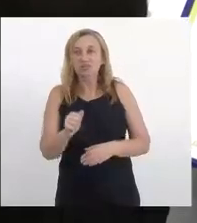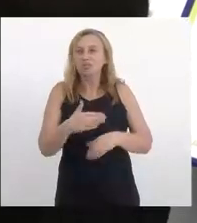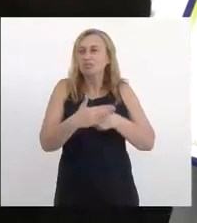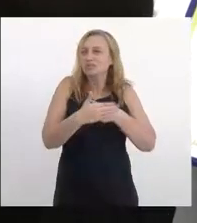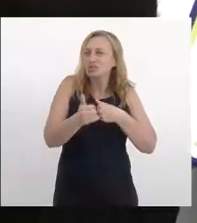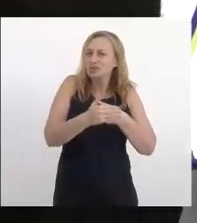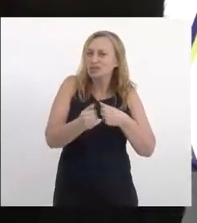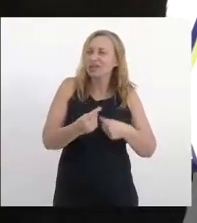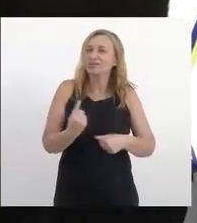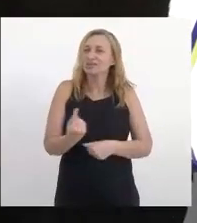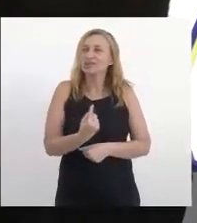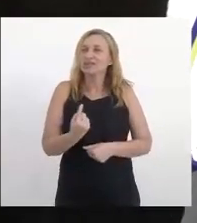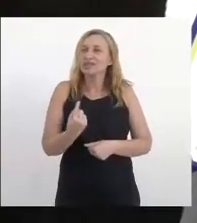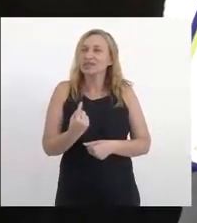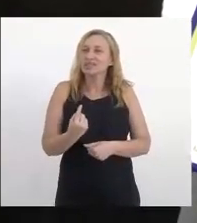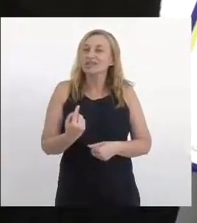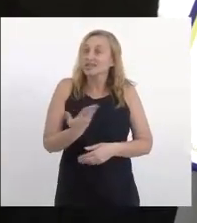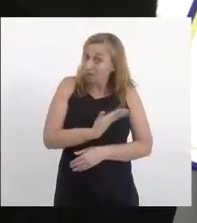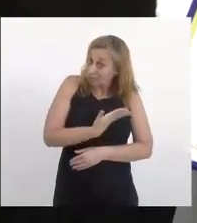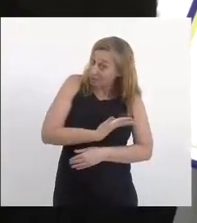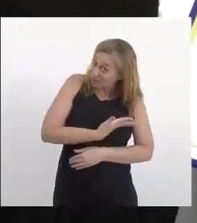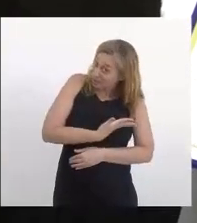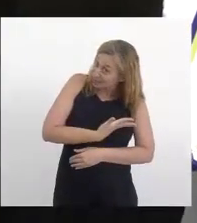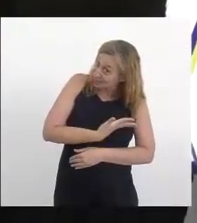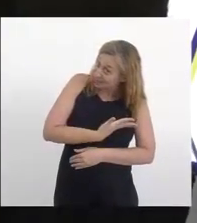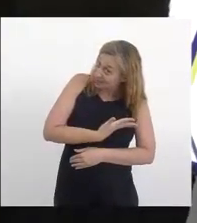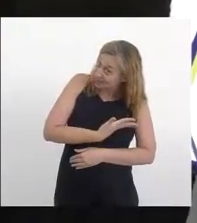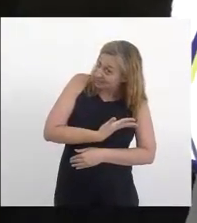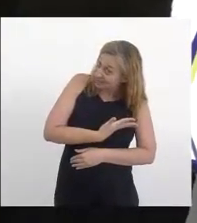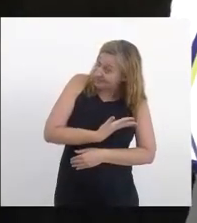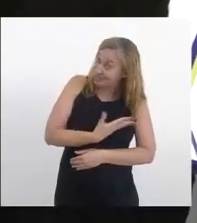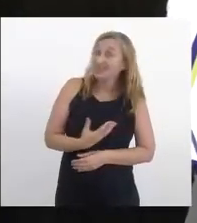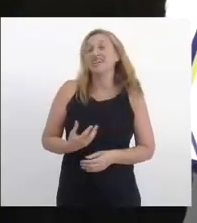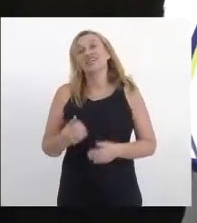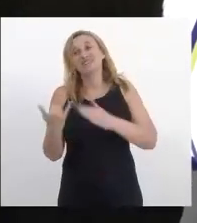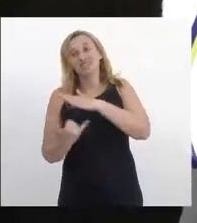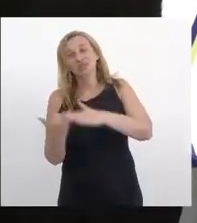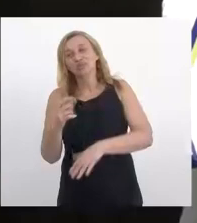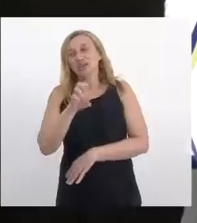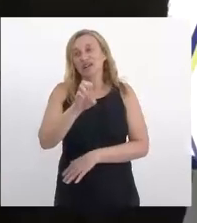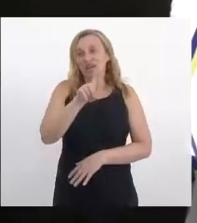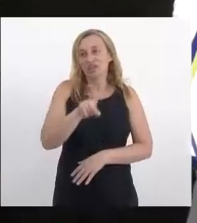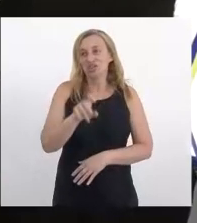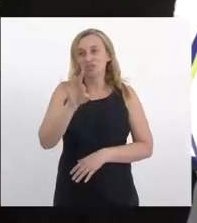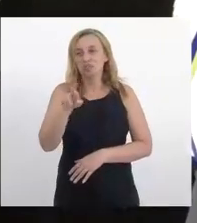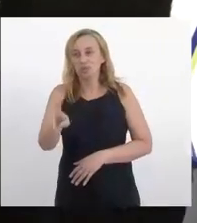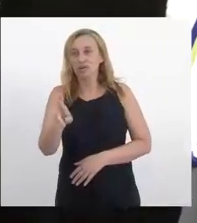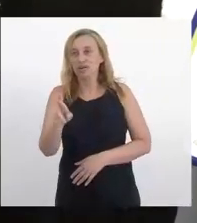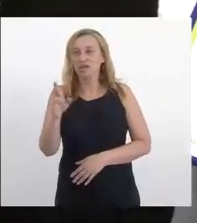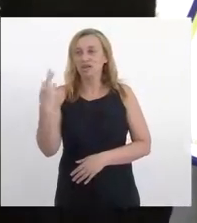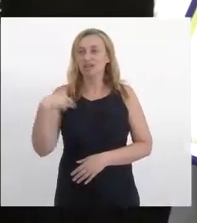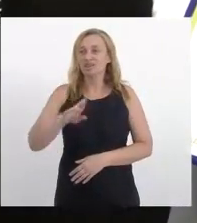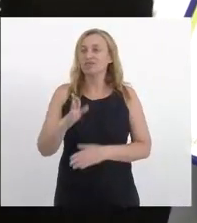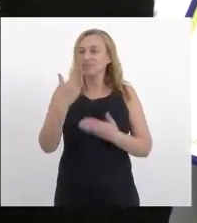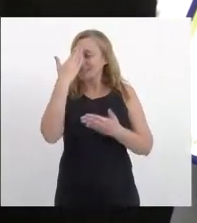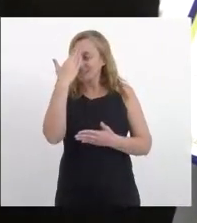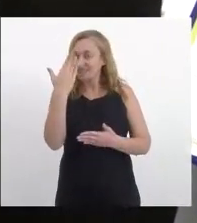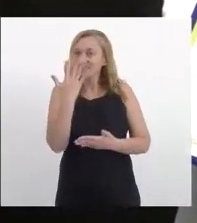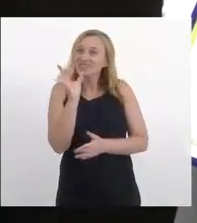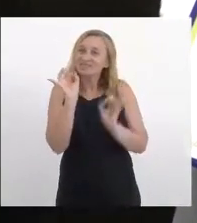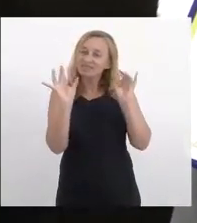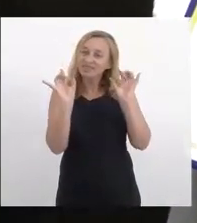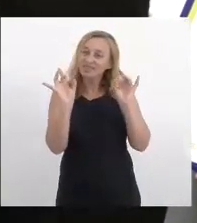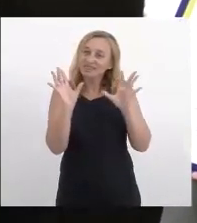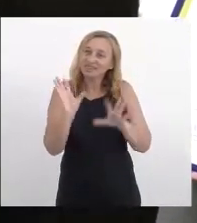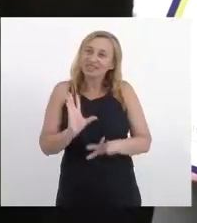carinho, e a todos os meus amigos que fiz no Instituto Oeste por Religião, e um agradecimento especial que nunca vai ser esquecido